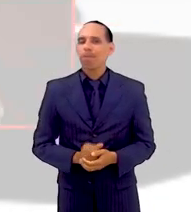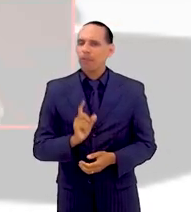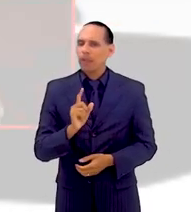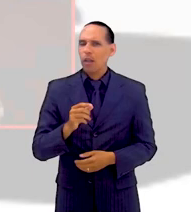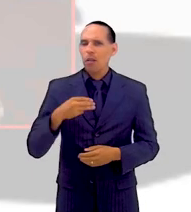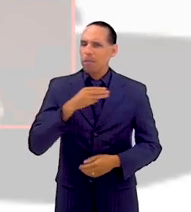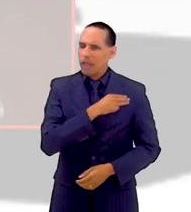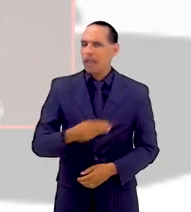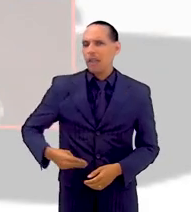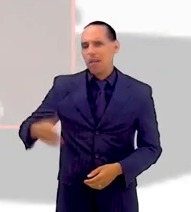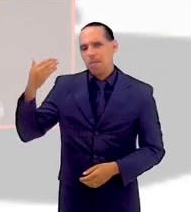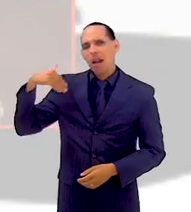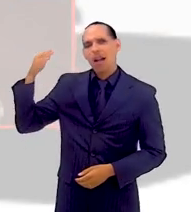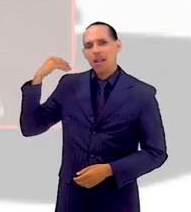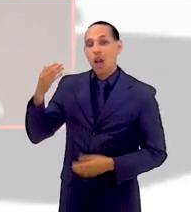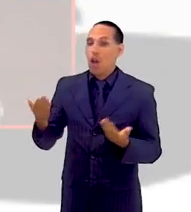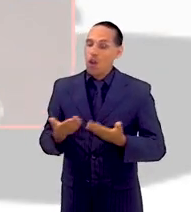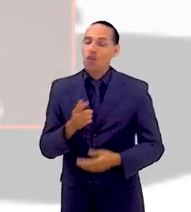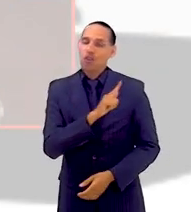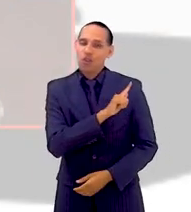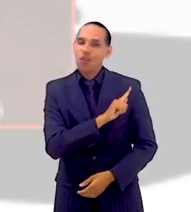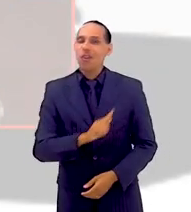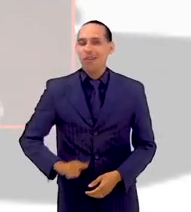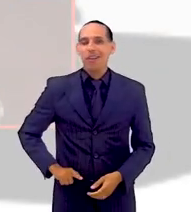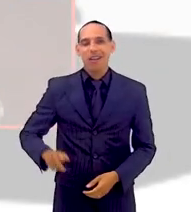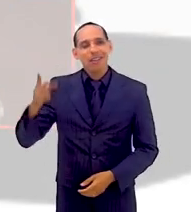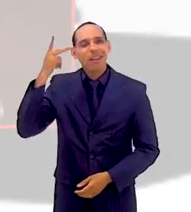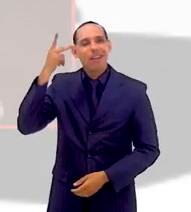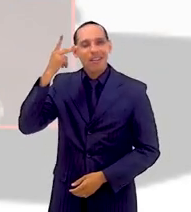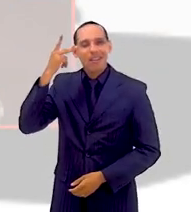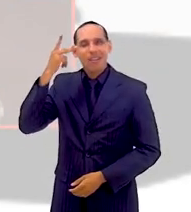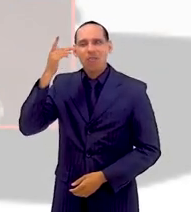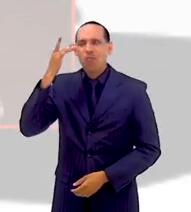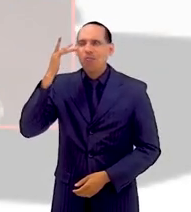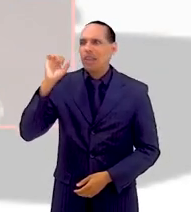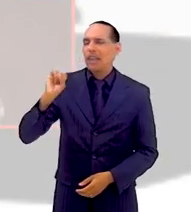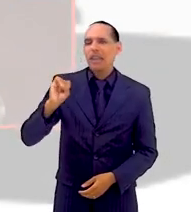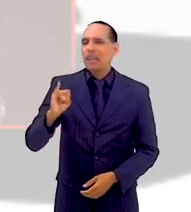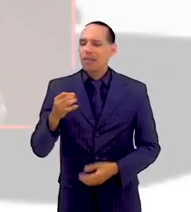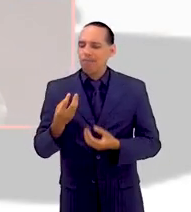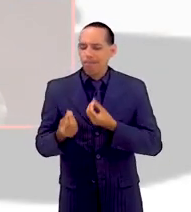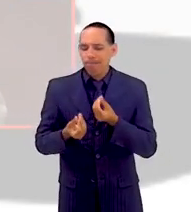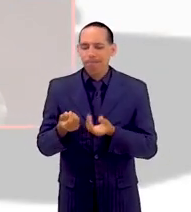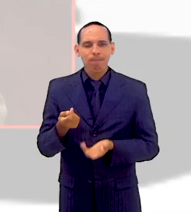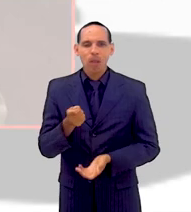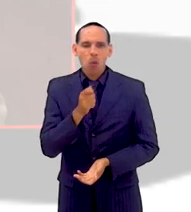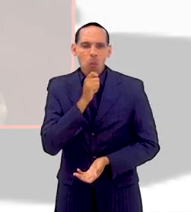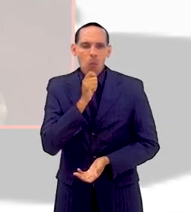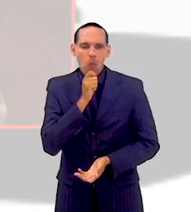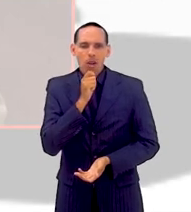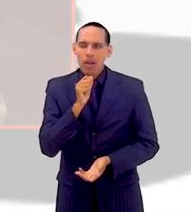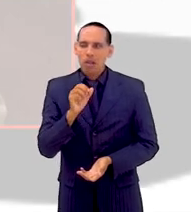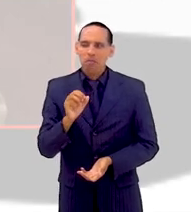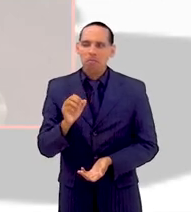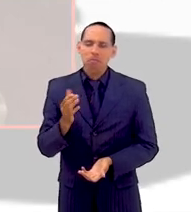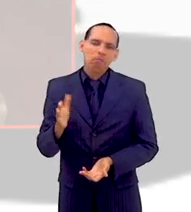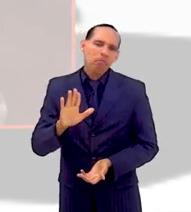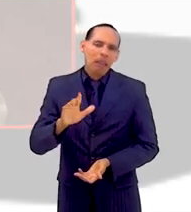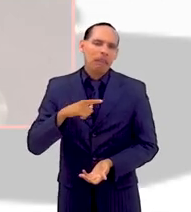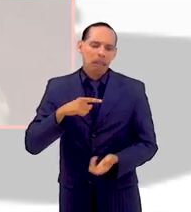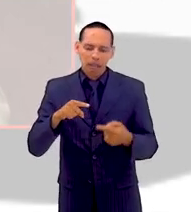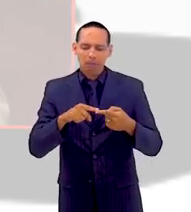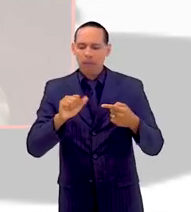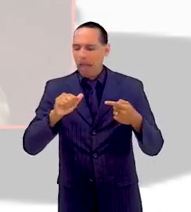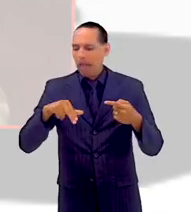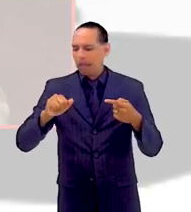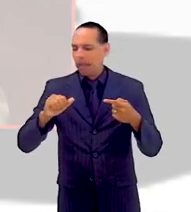nosso ministro anterior, que hoje é o governador de São Paulo. Não sei se ele não teve a sensibilidade, mas isso também depende de vários fatores. A ANAC,